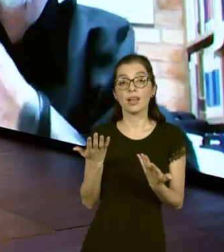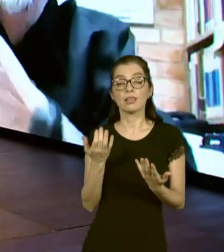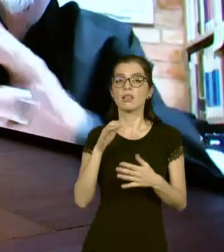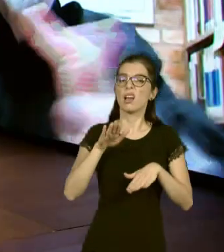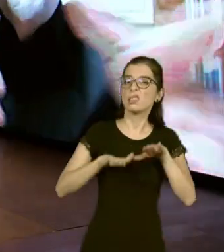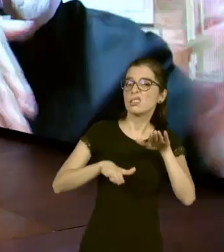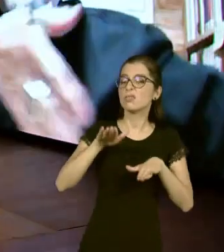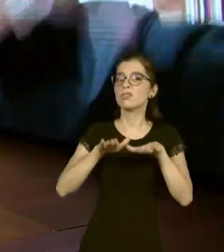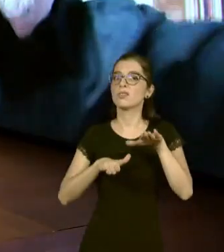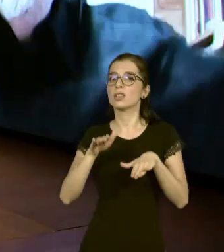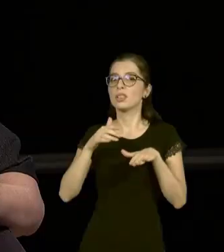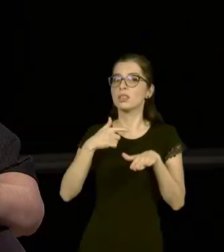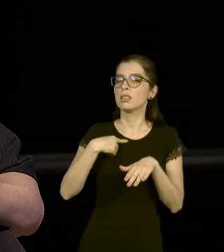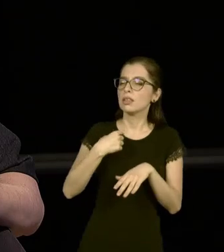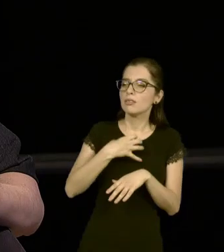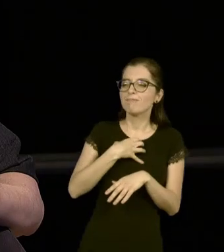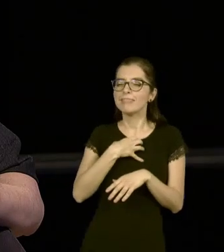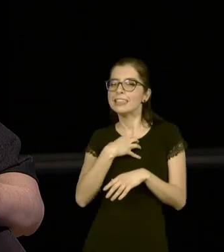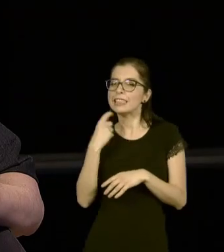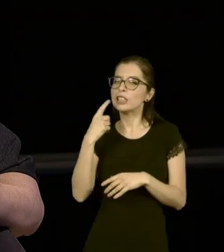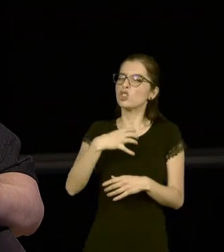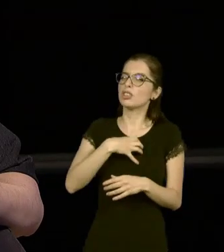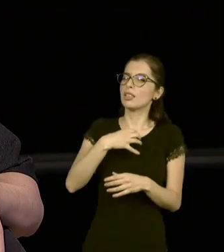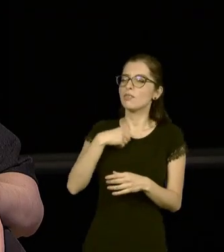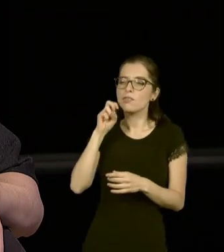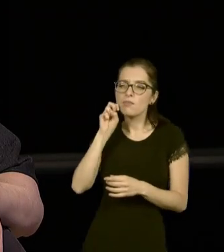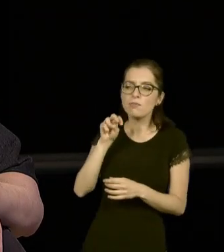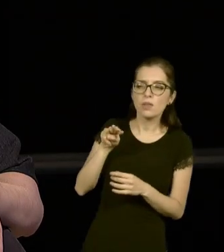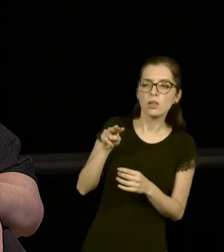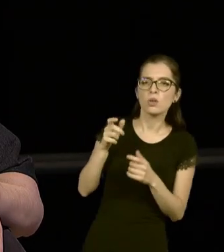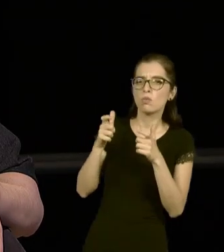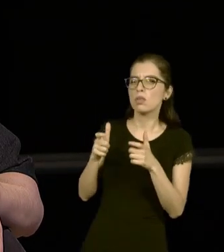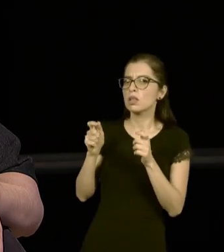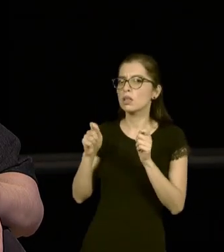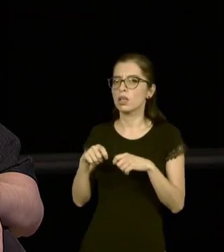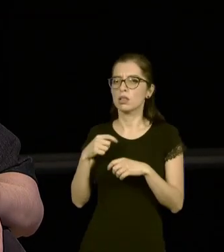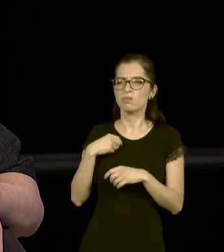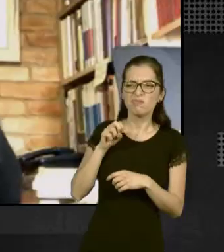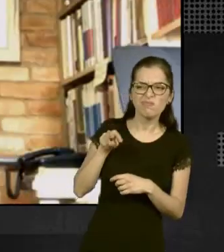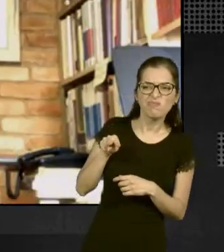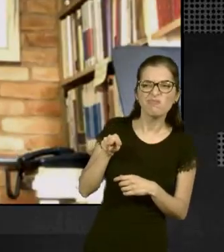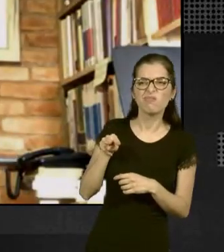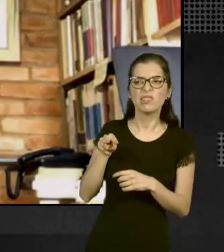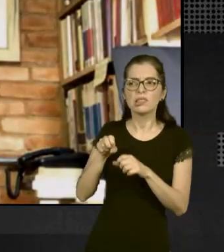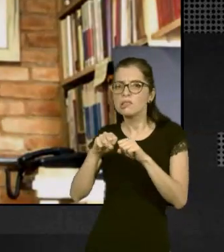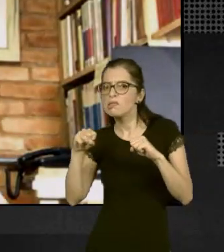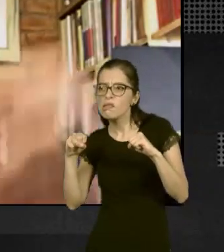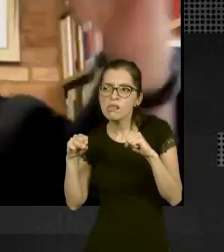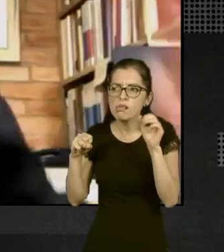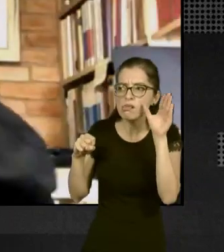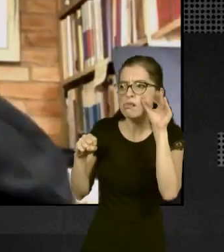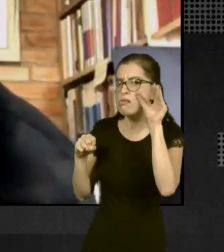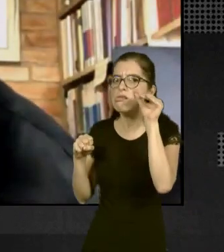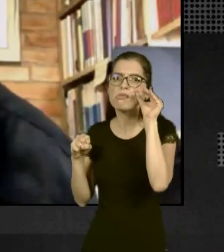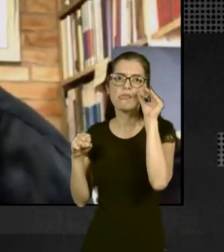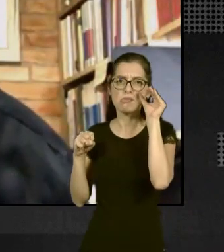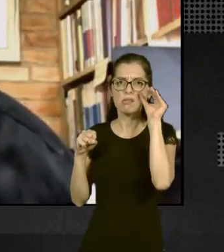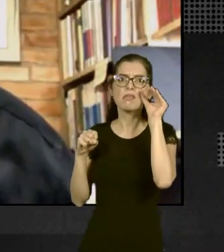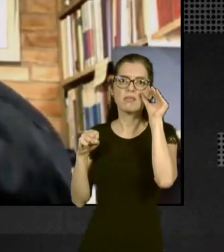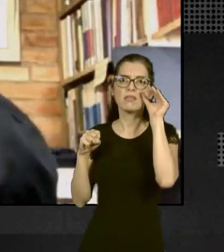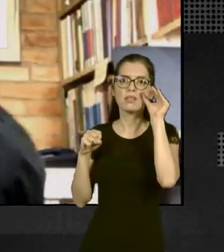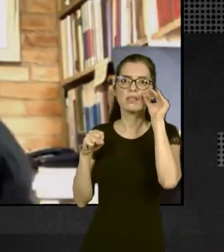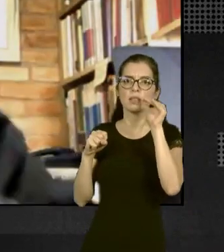foi caminho para eu chegar na minha sala de aula. E, de vez em quando, eu forçava a porta, eu abria a porta, enfiava a cabeça lá e via que tinha um